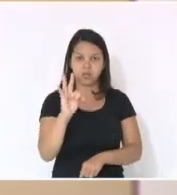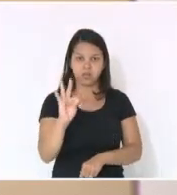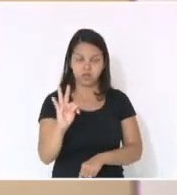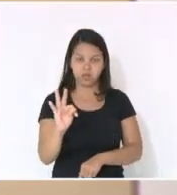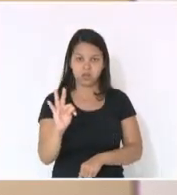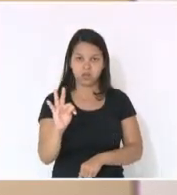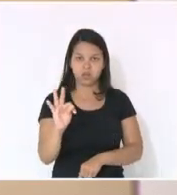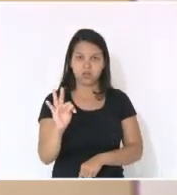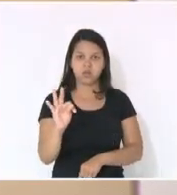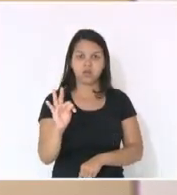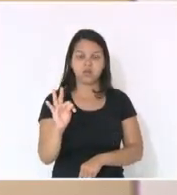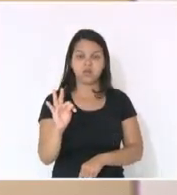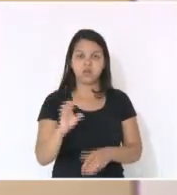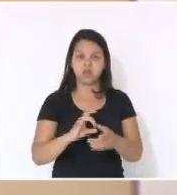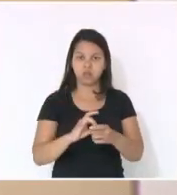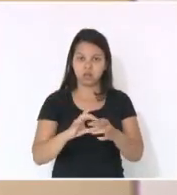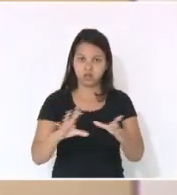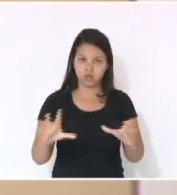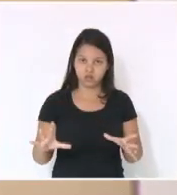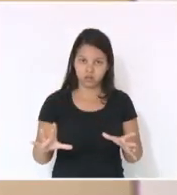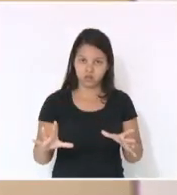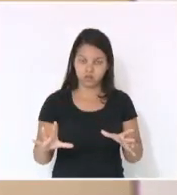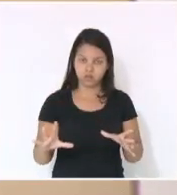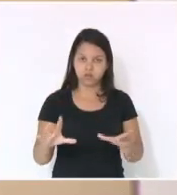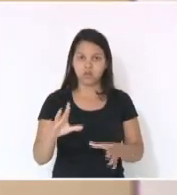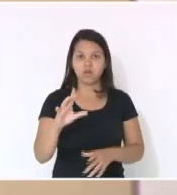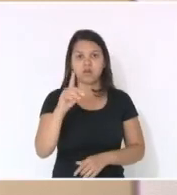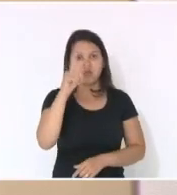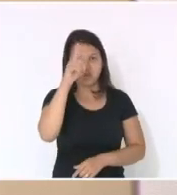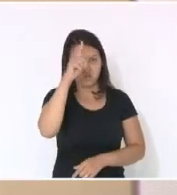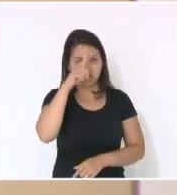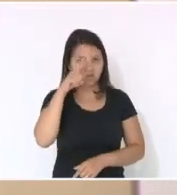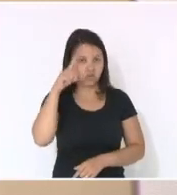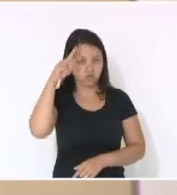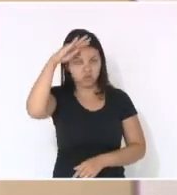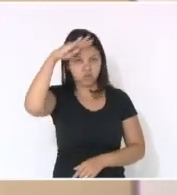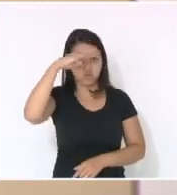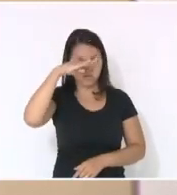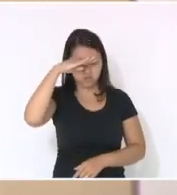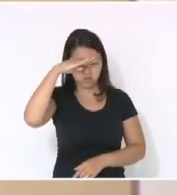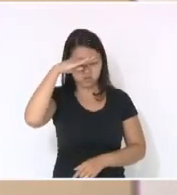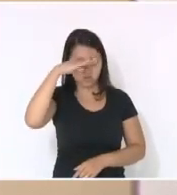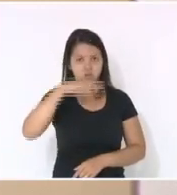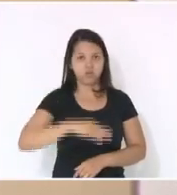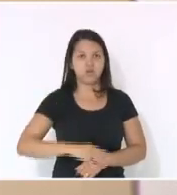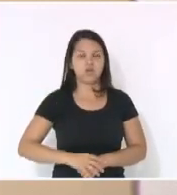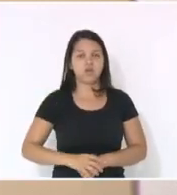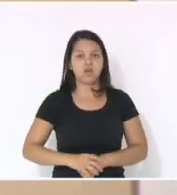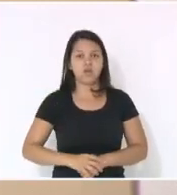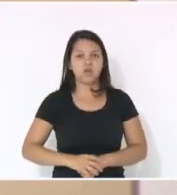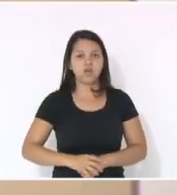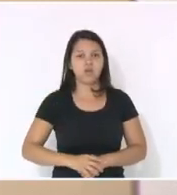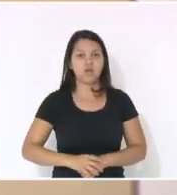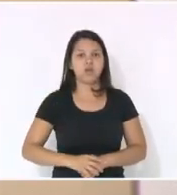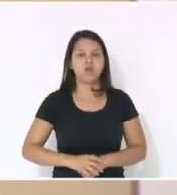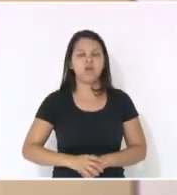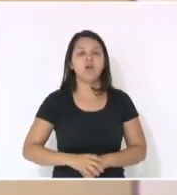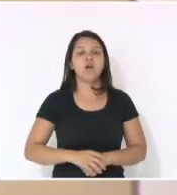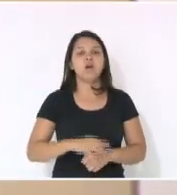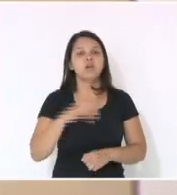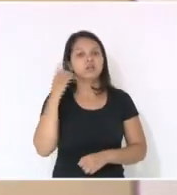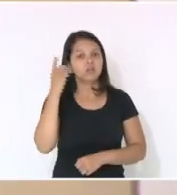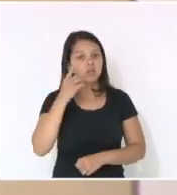Trabalhadores, concedeu. Deputado Jean Kuma, Vossa Excelência, não, usa até o deputado Darcy de Matos, que